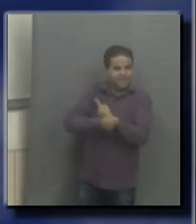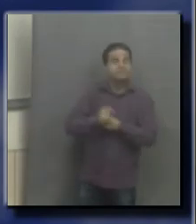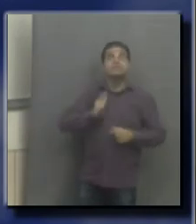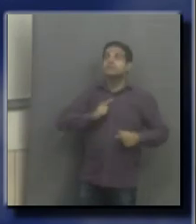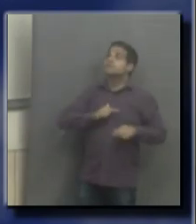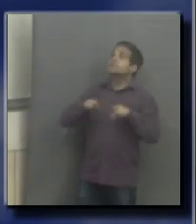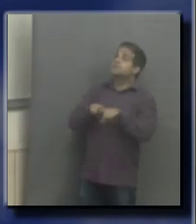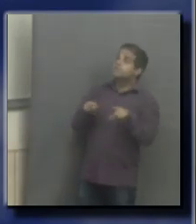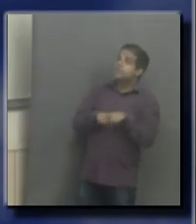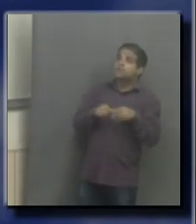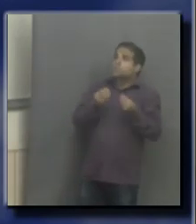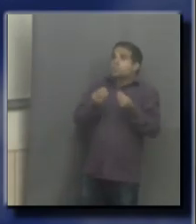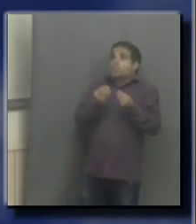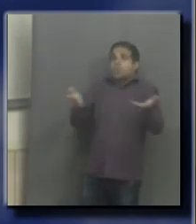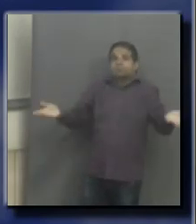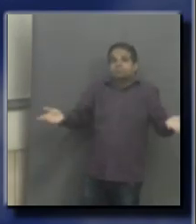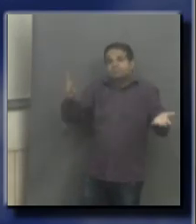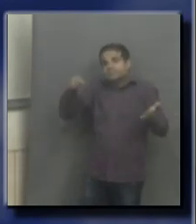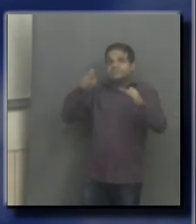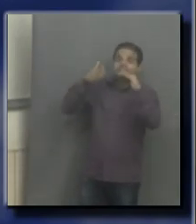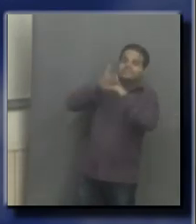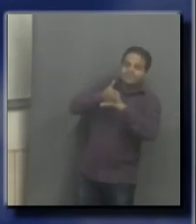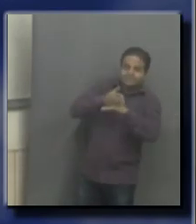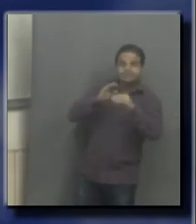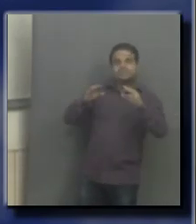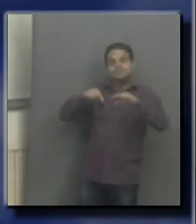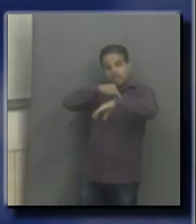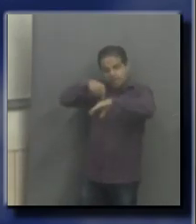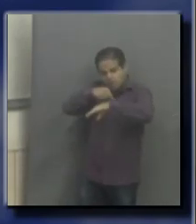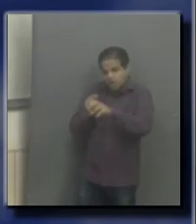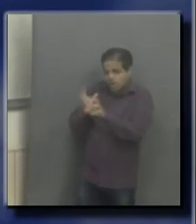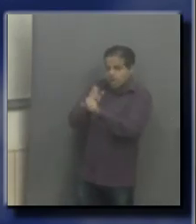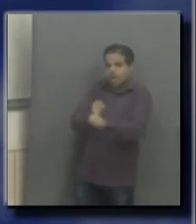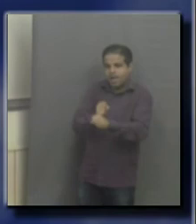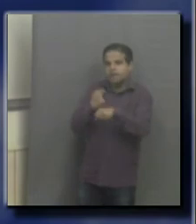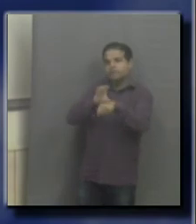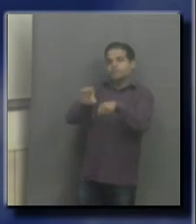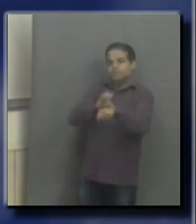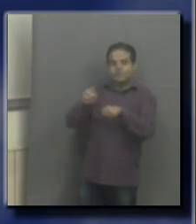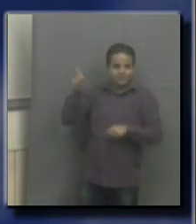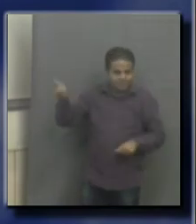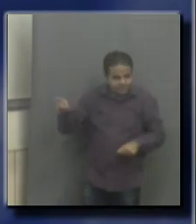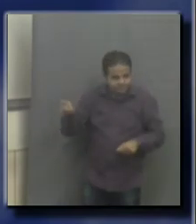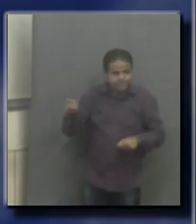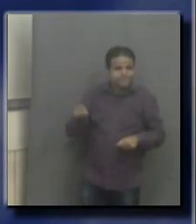a questão de como é que tudo isso entra na carga horária total do curso, né?